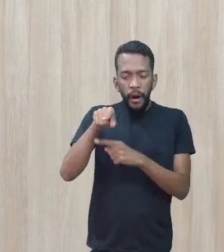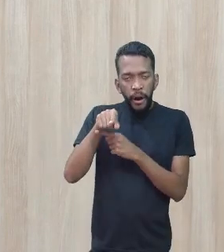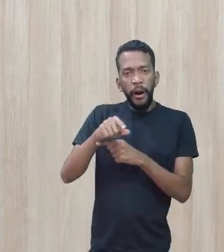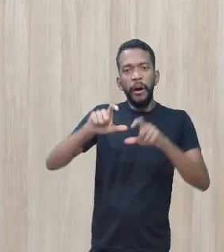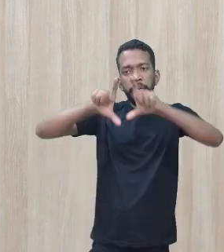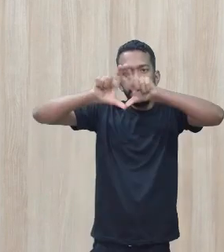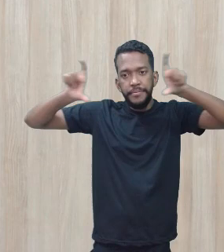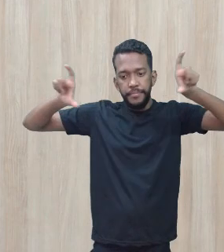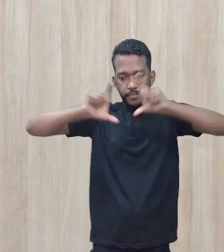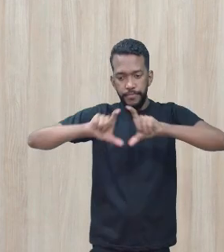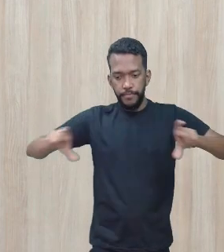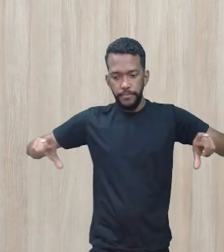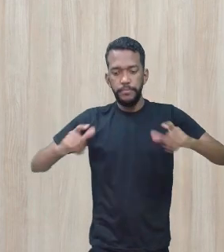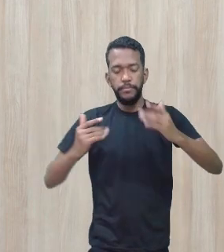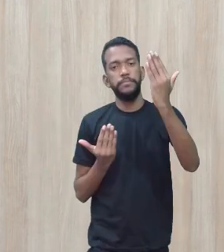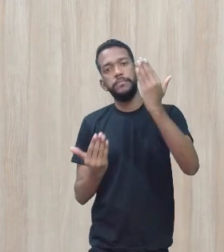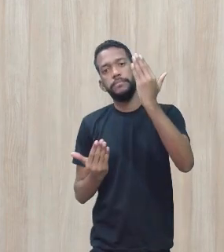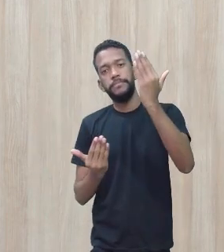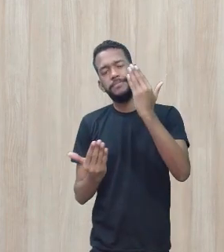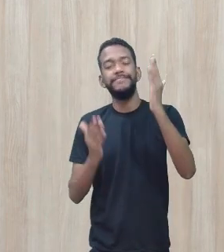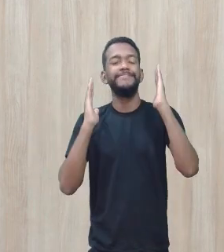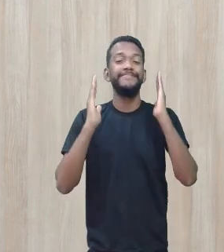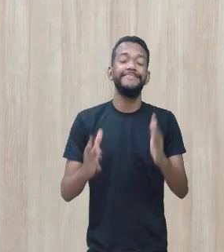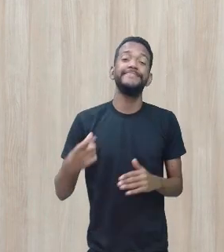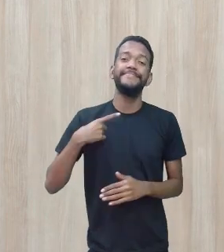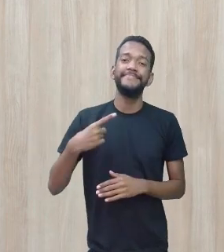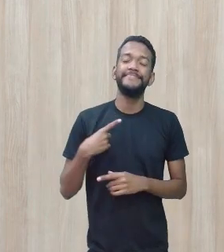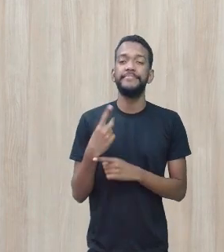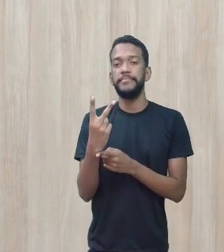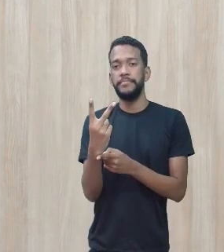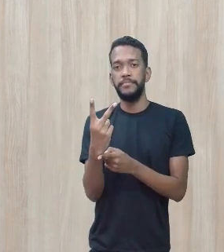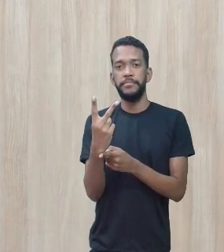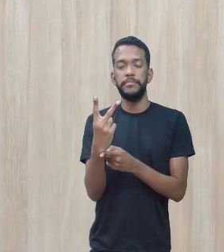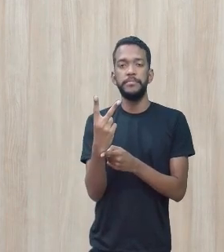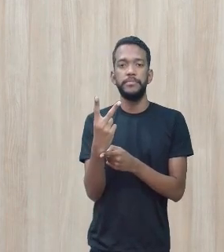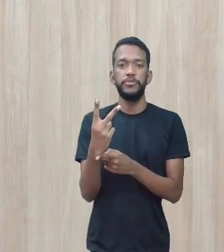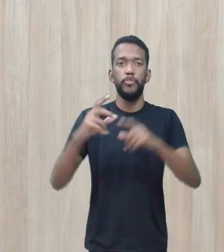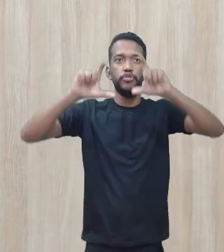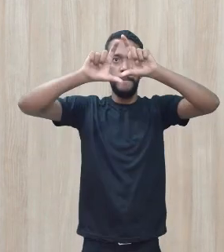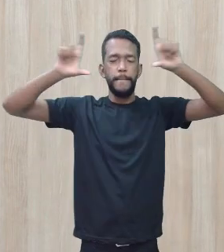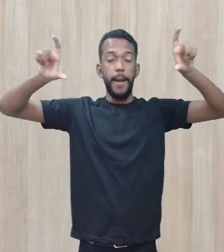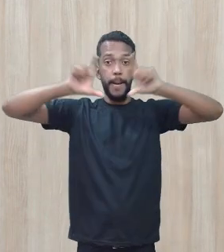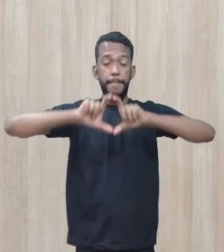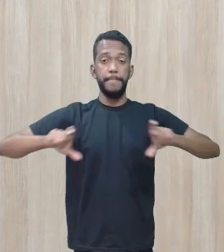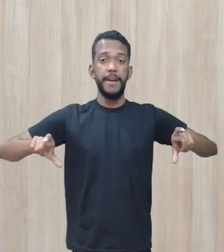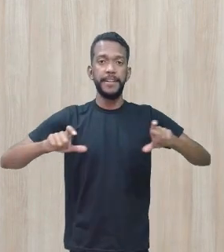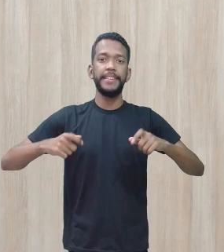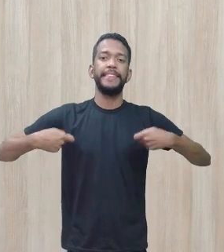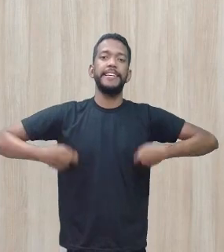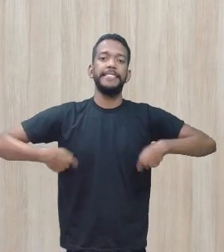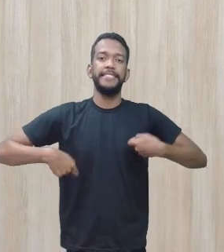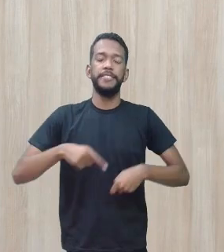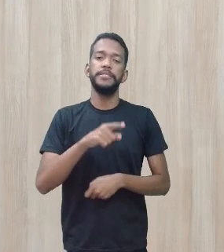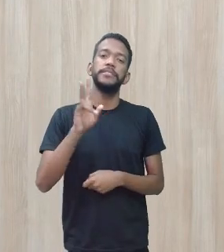a comparação, lhe dando 2 cenários para que você avalie qual das 2 decisões você vai tomar, de estar